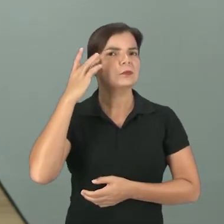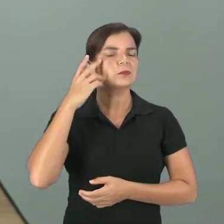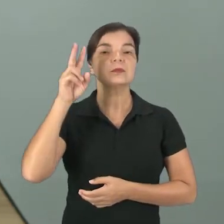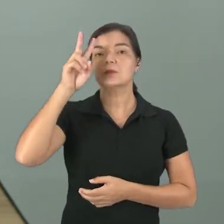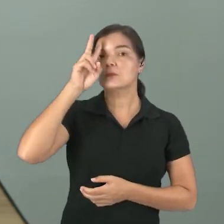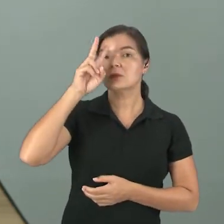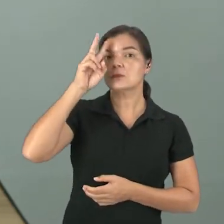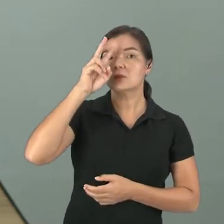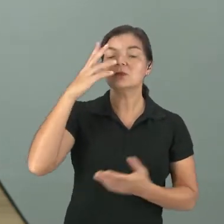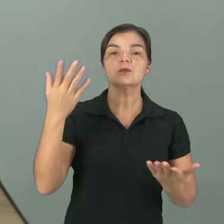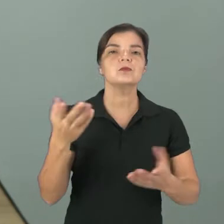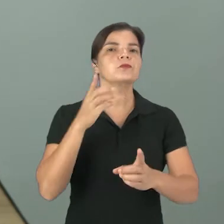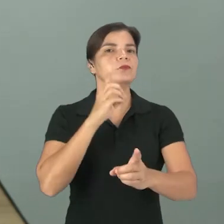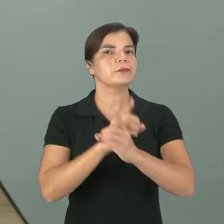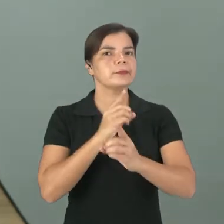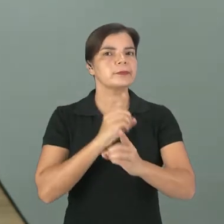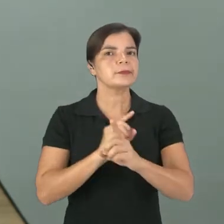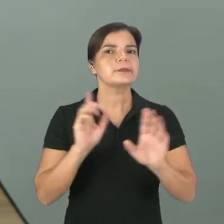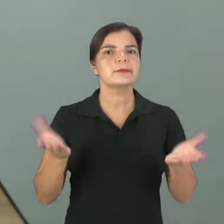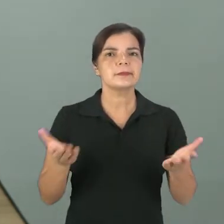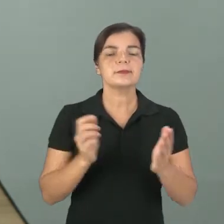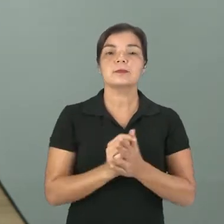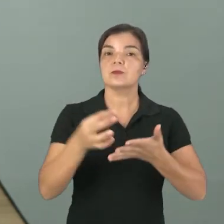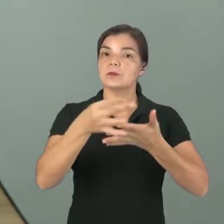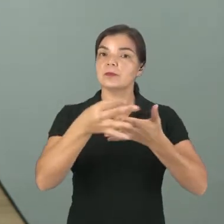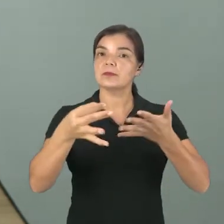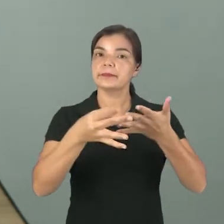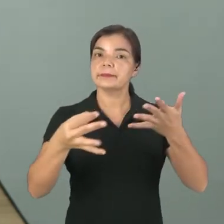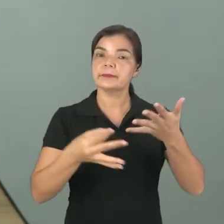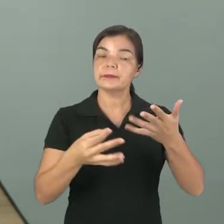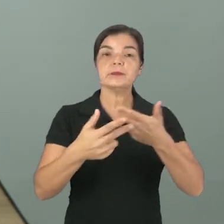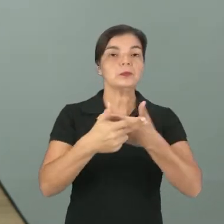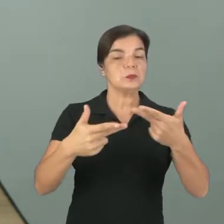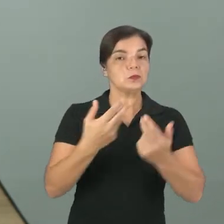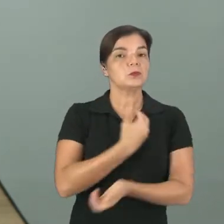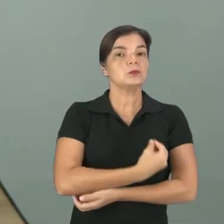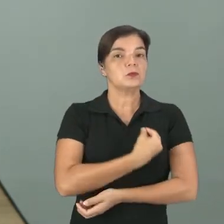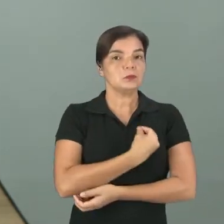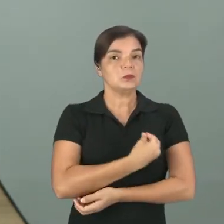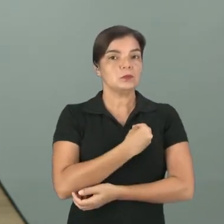suas histórias encontramos elementos, alguma